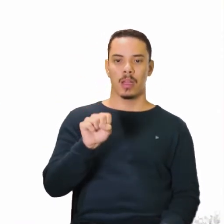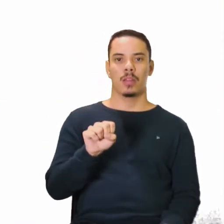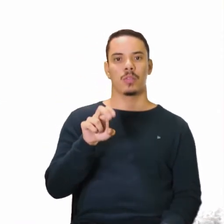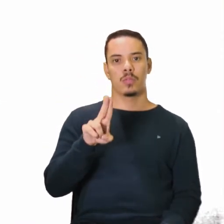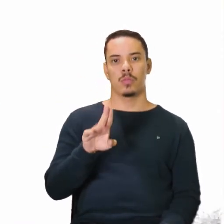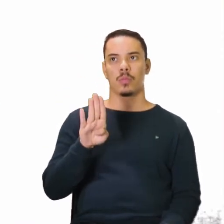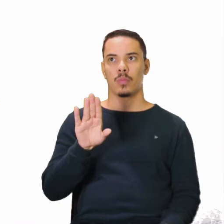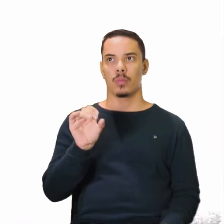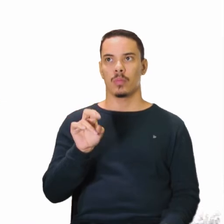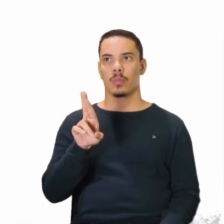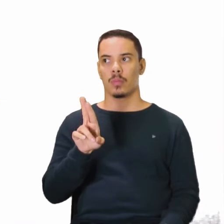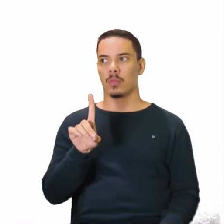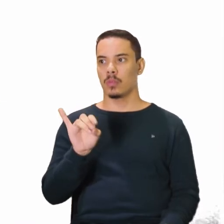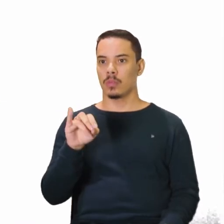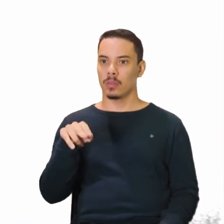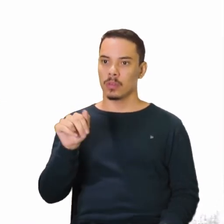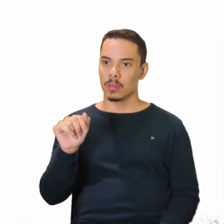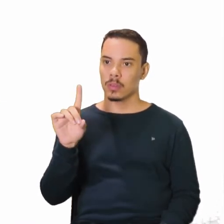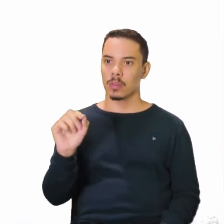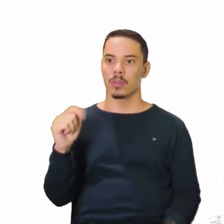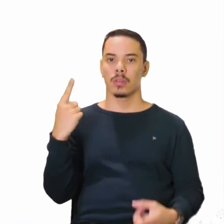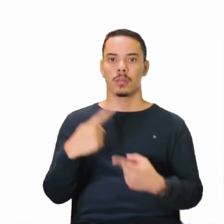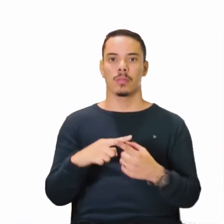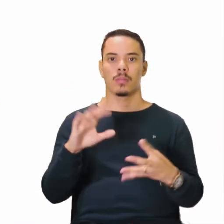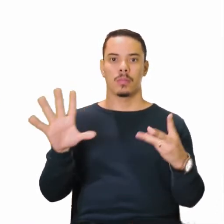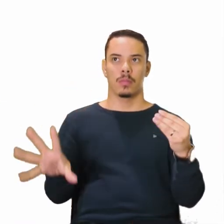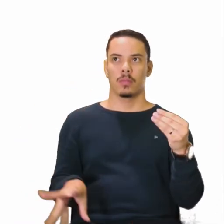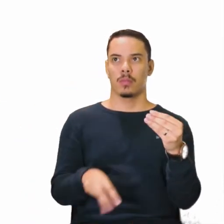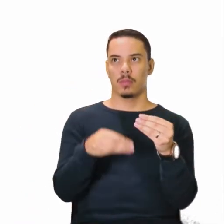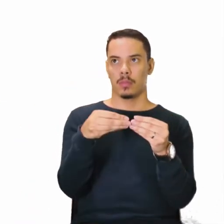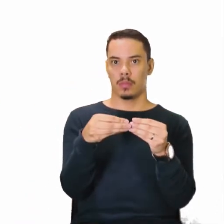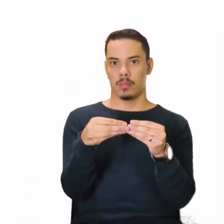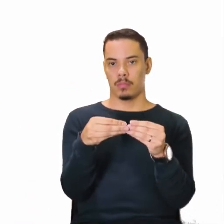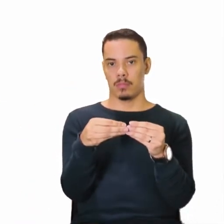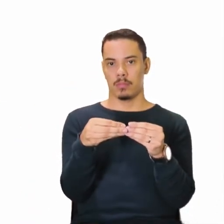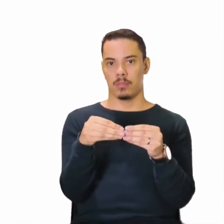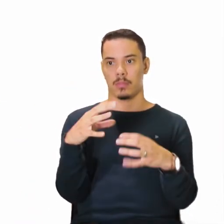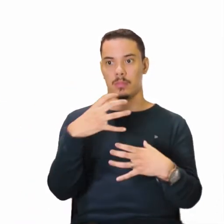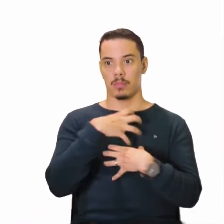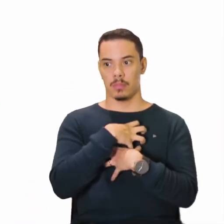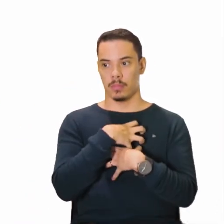à primeira. Porque vai completar, né,